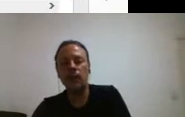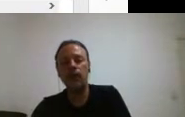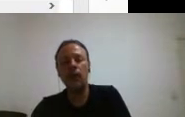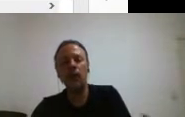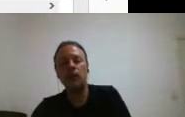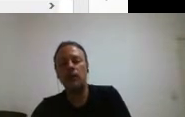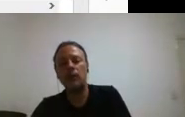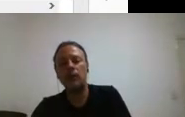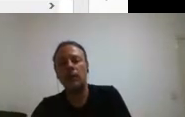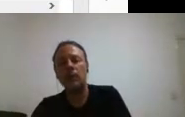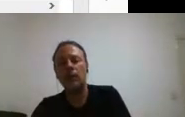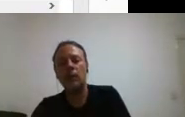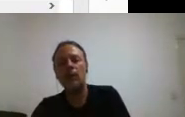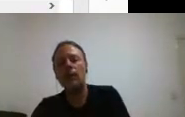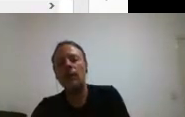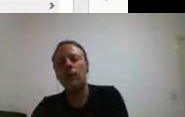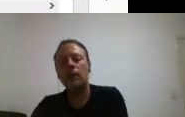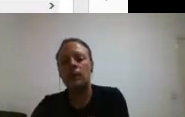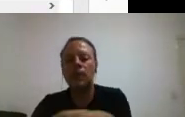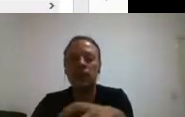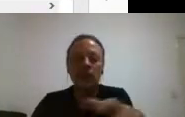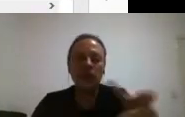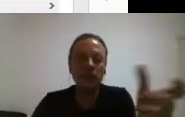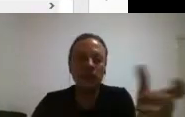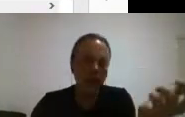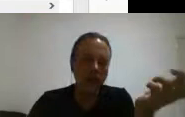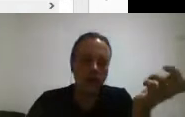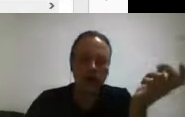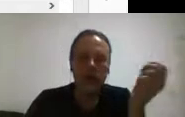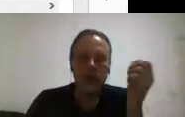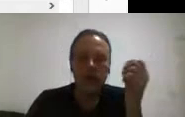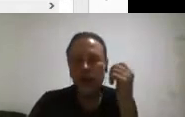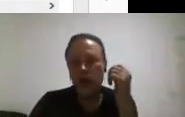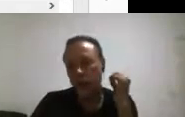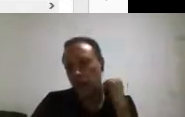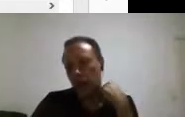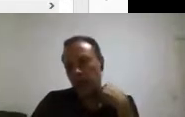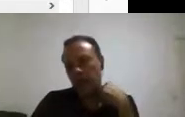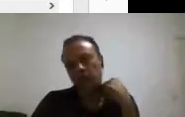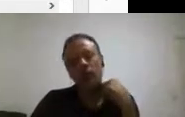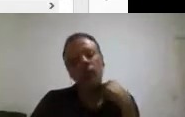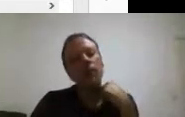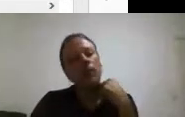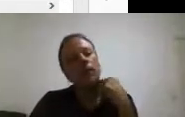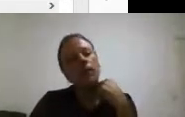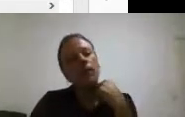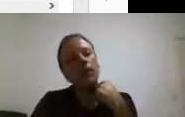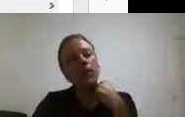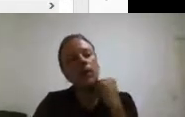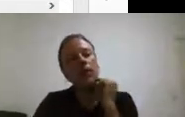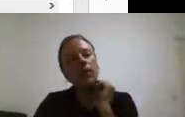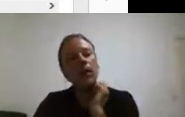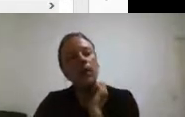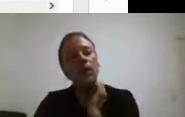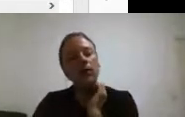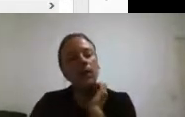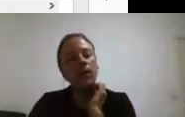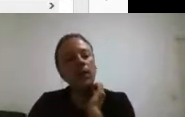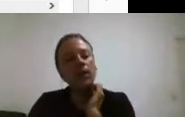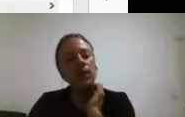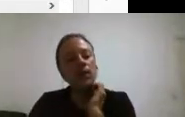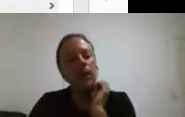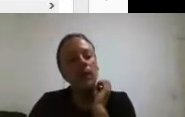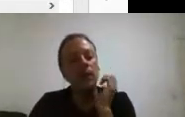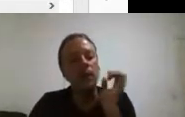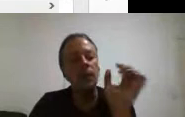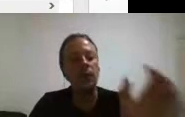o F é de forest, que é de estrangeiro, né? É o Forest Gump lá. Enfim, é o Forest Key, ou